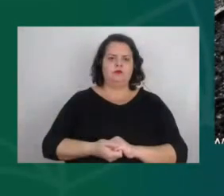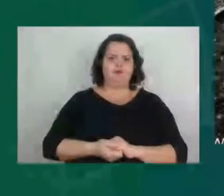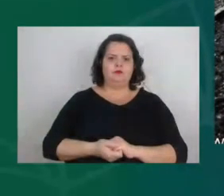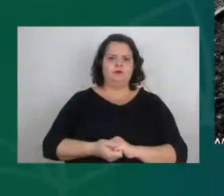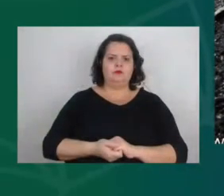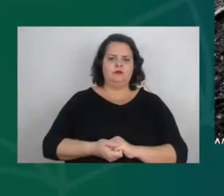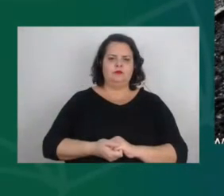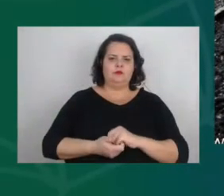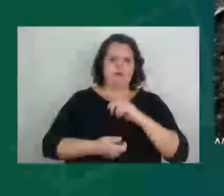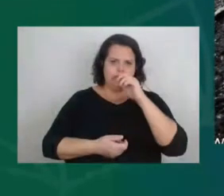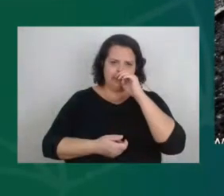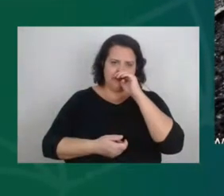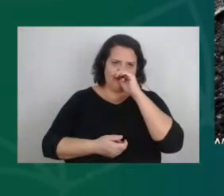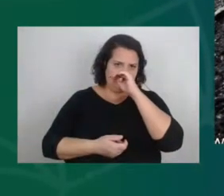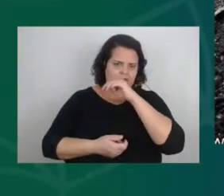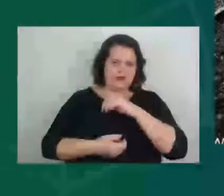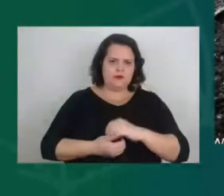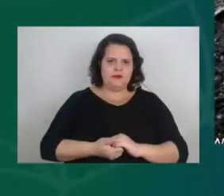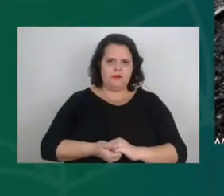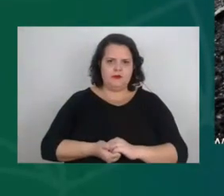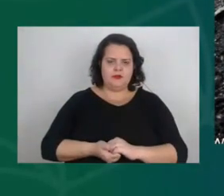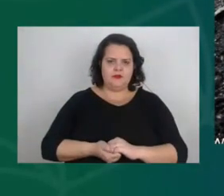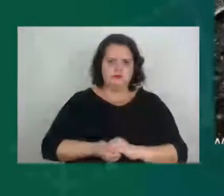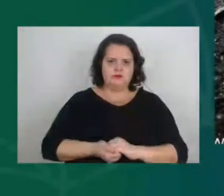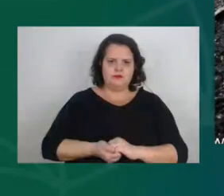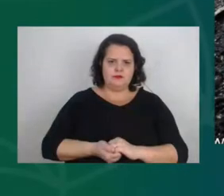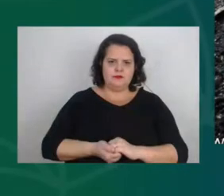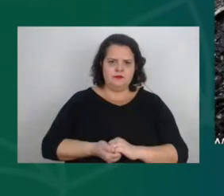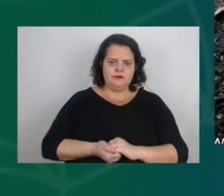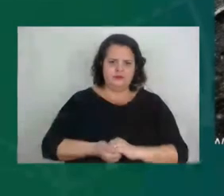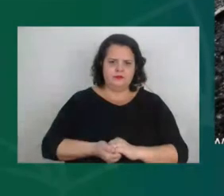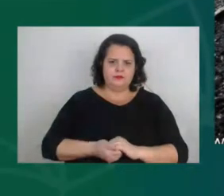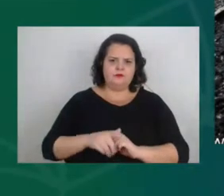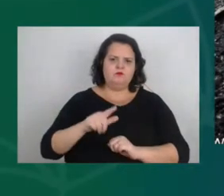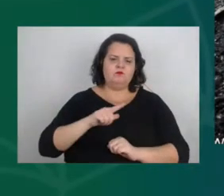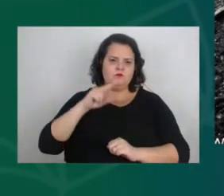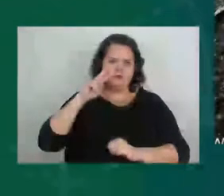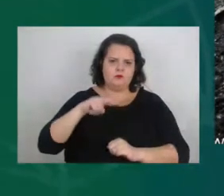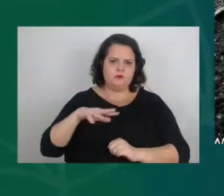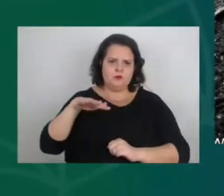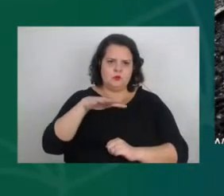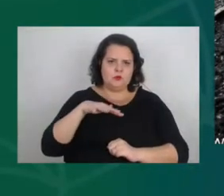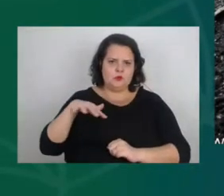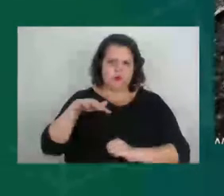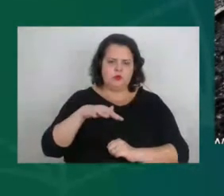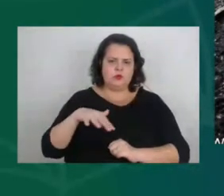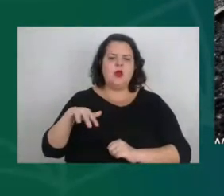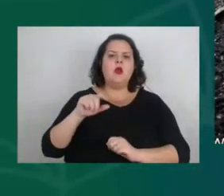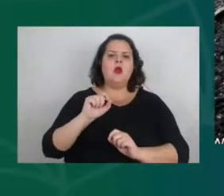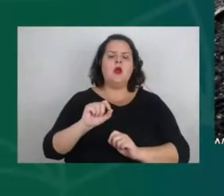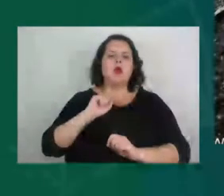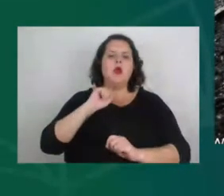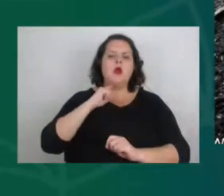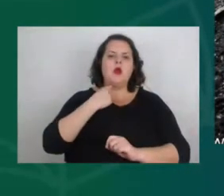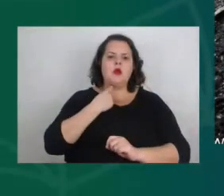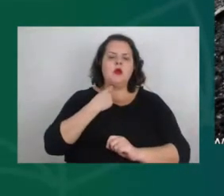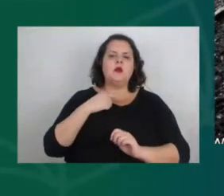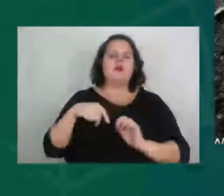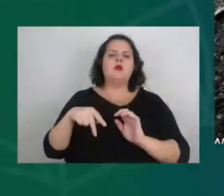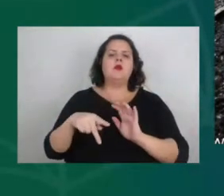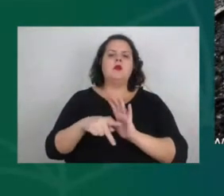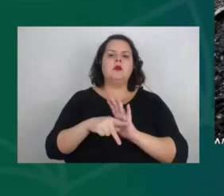Bom, mas aqui, como eu disse no início do nosso bate-papo, eu vou falar um pouco de